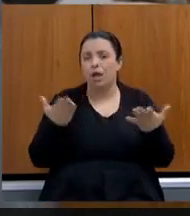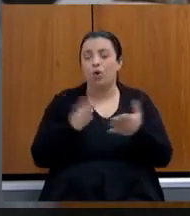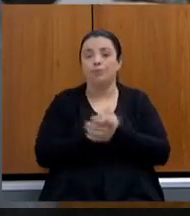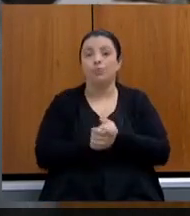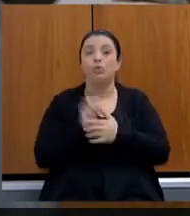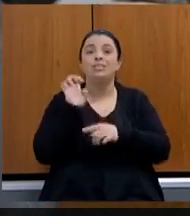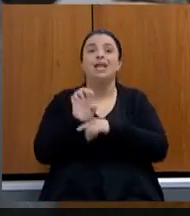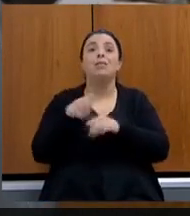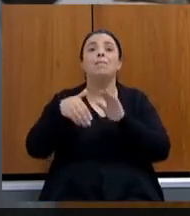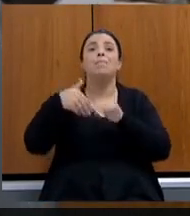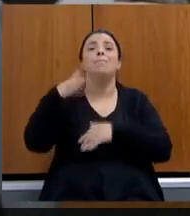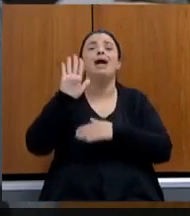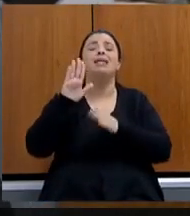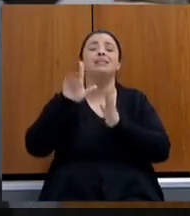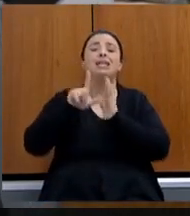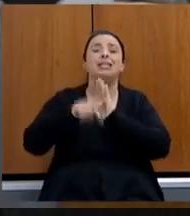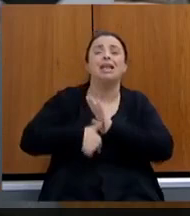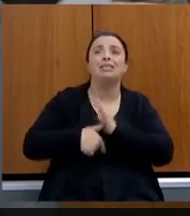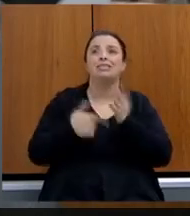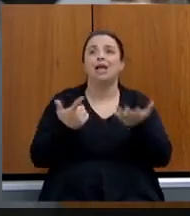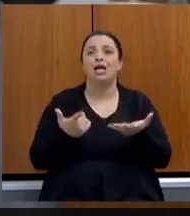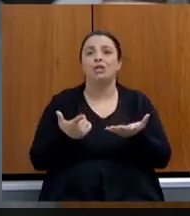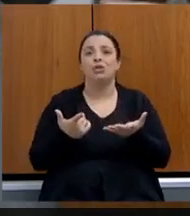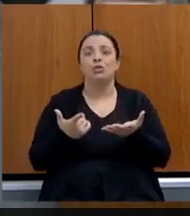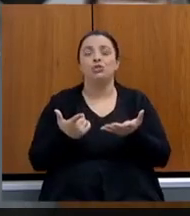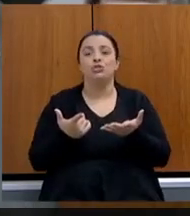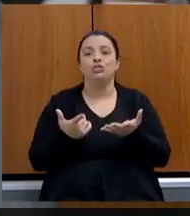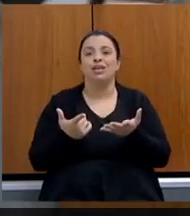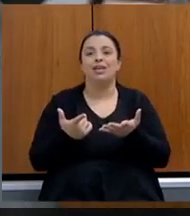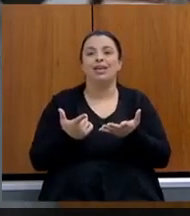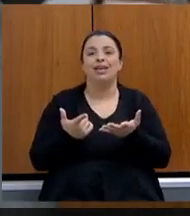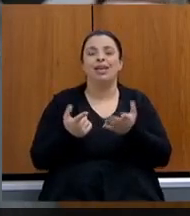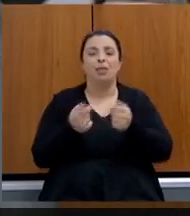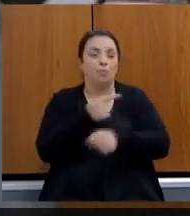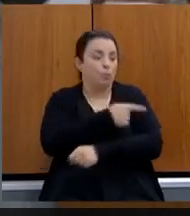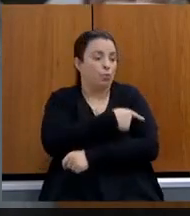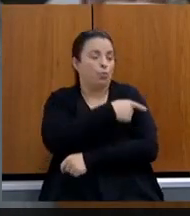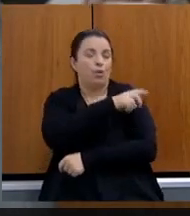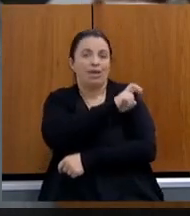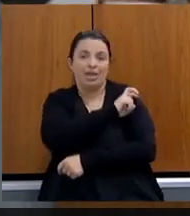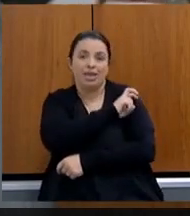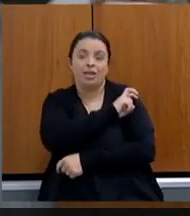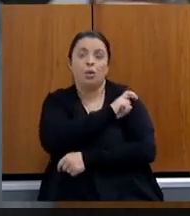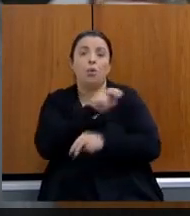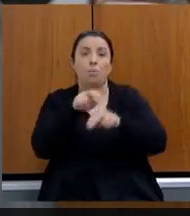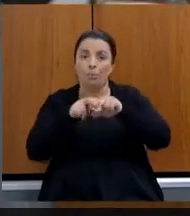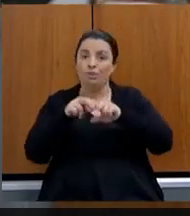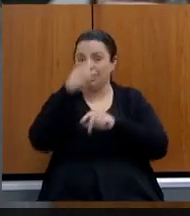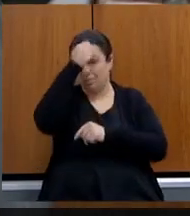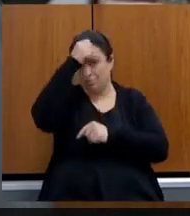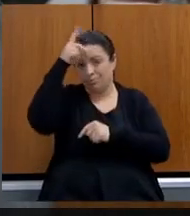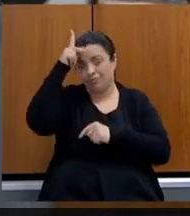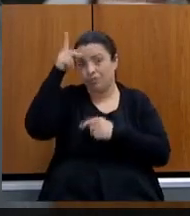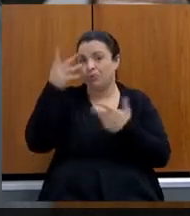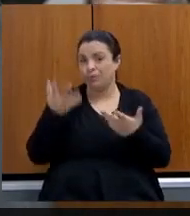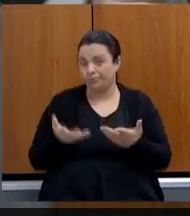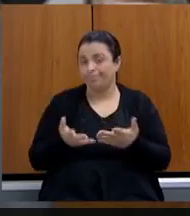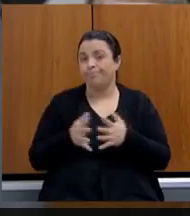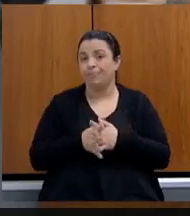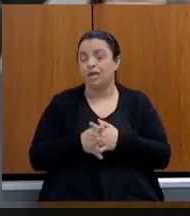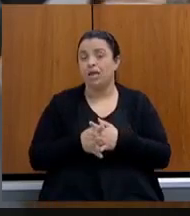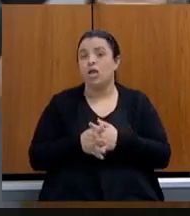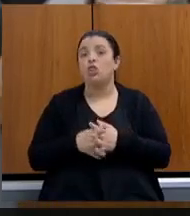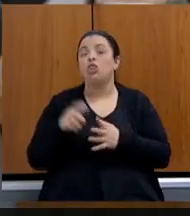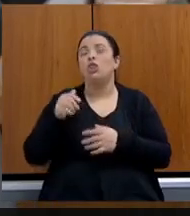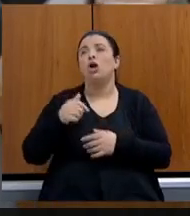Federação em relação a absorção de matrículas de anos iniciais é por parte dos Municípios né somos o segundo estado em termos